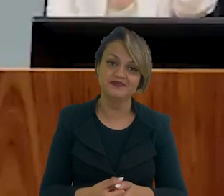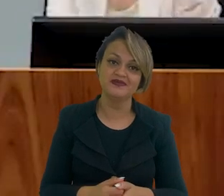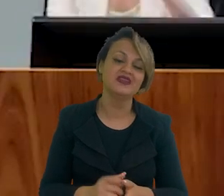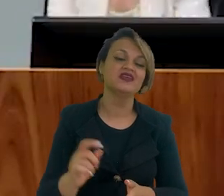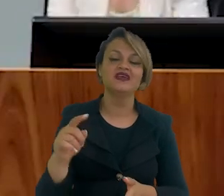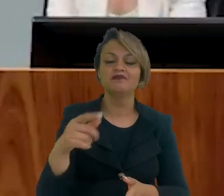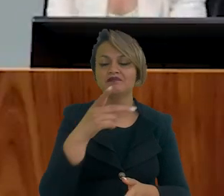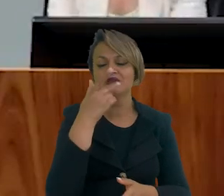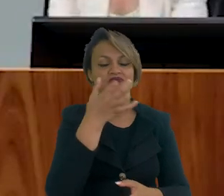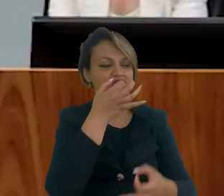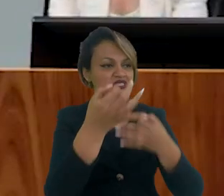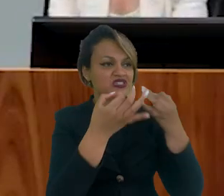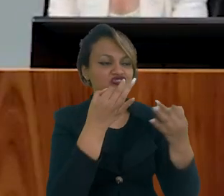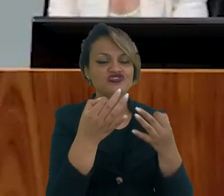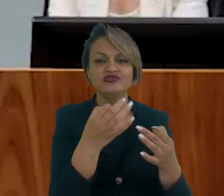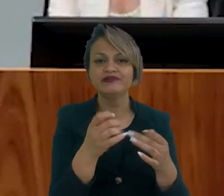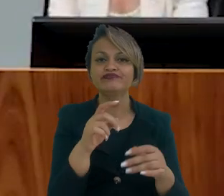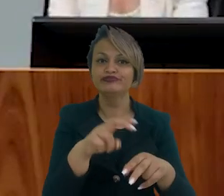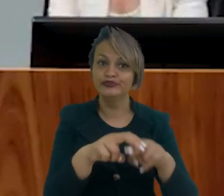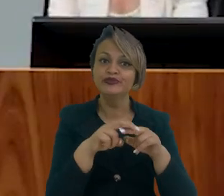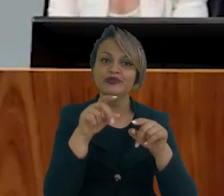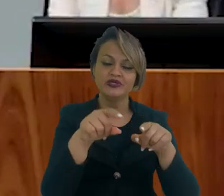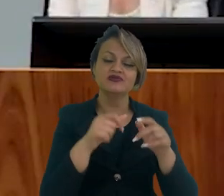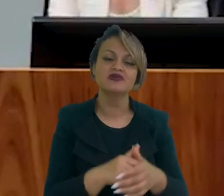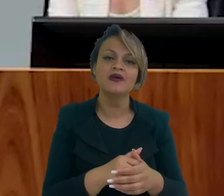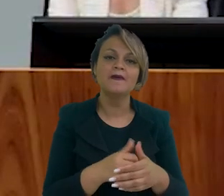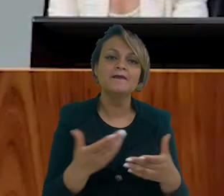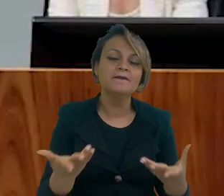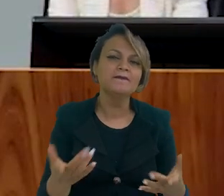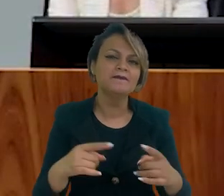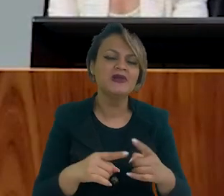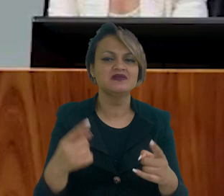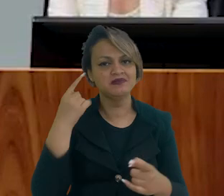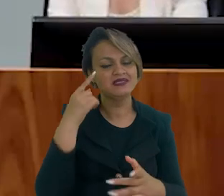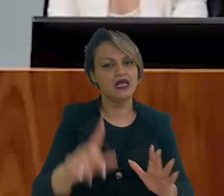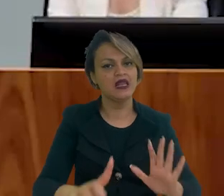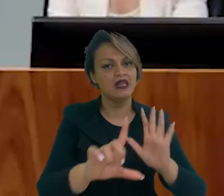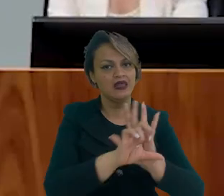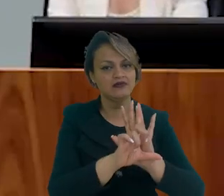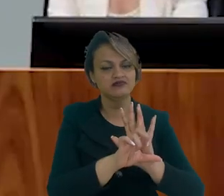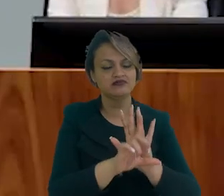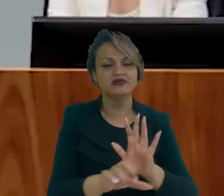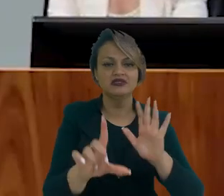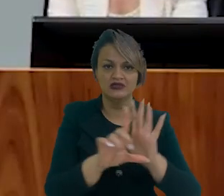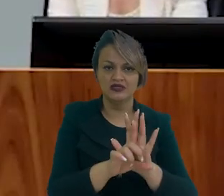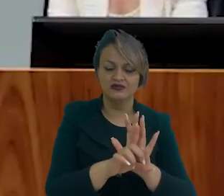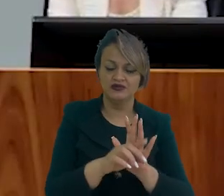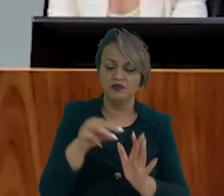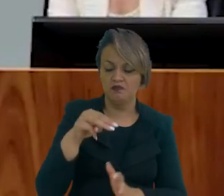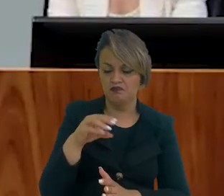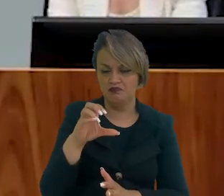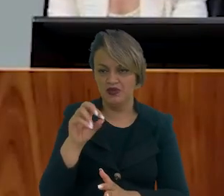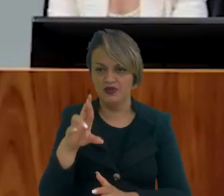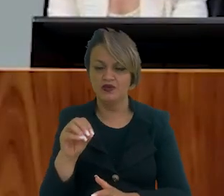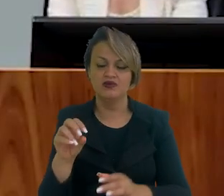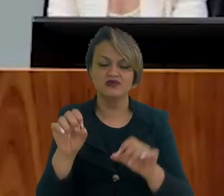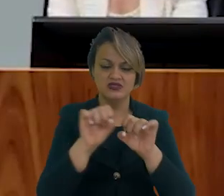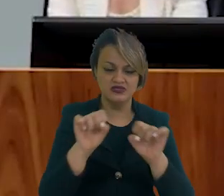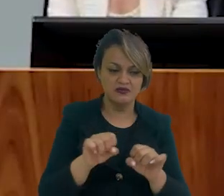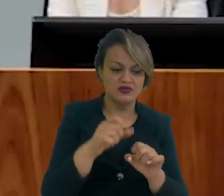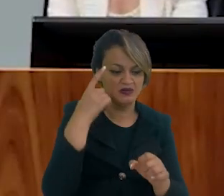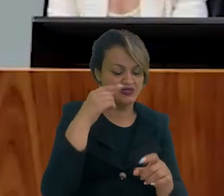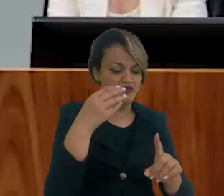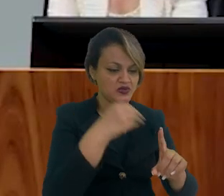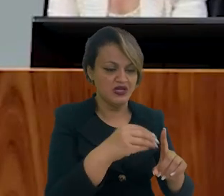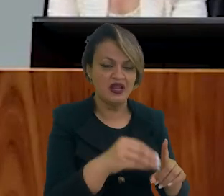daí ele vai fazer de tudo pois é né então somos criticados às vezes por causa disso mas que que adiantaria